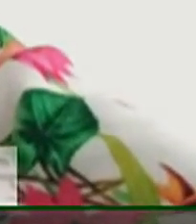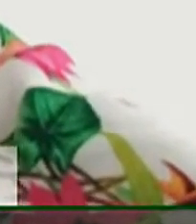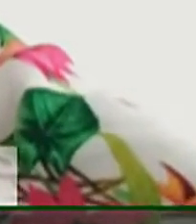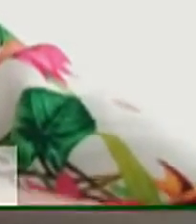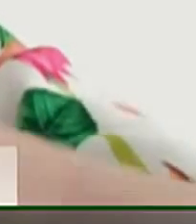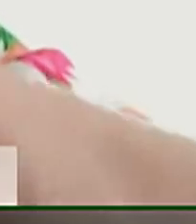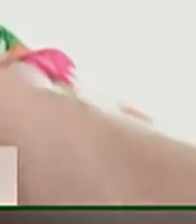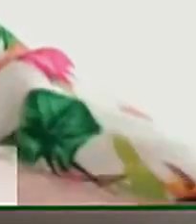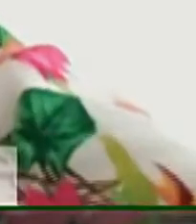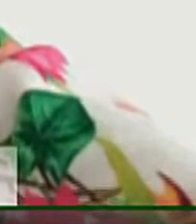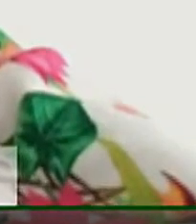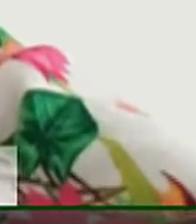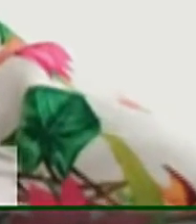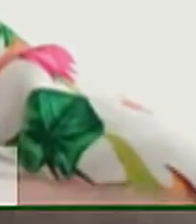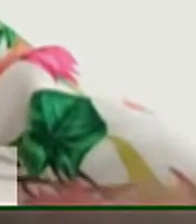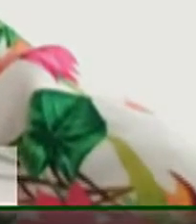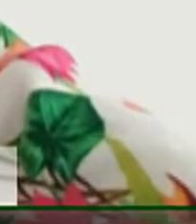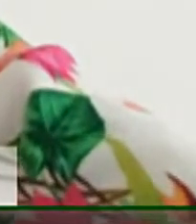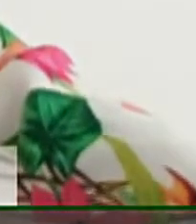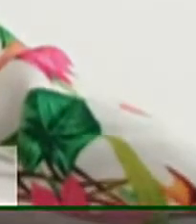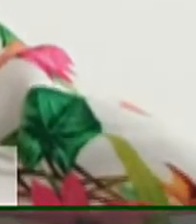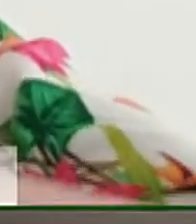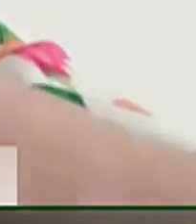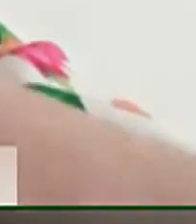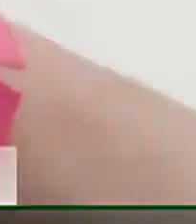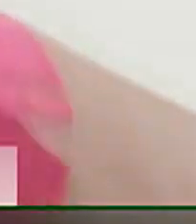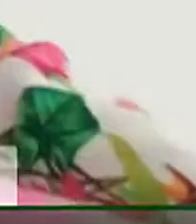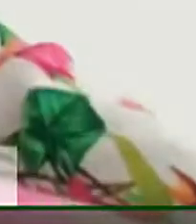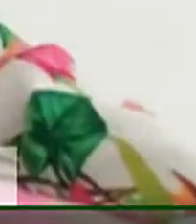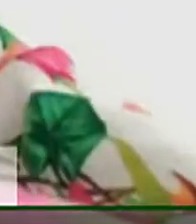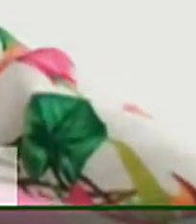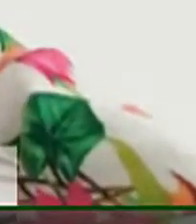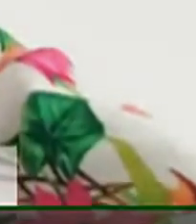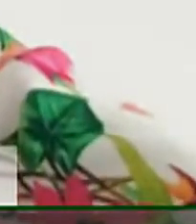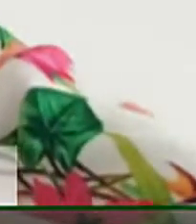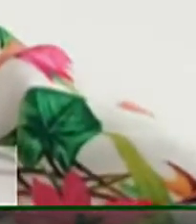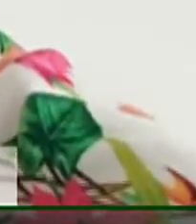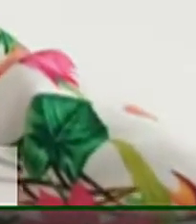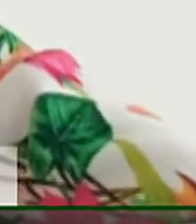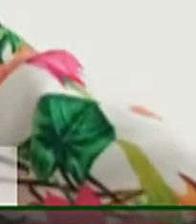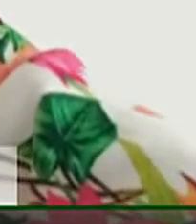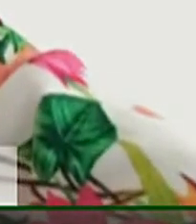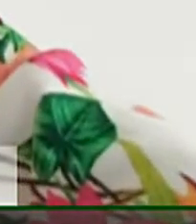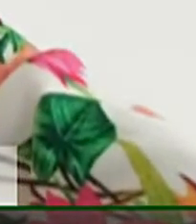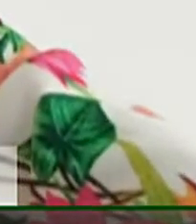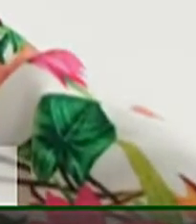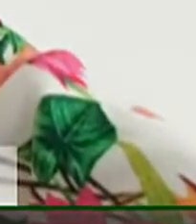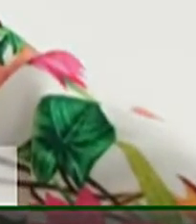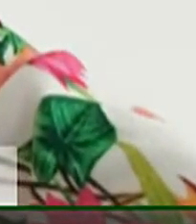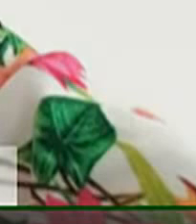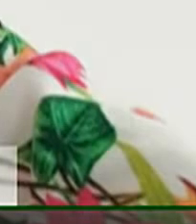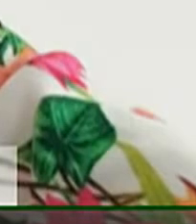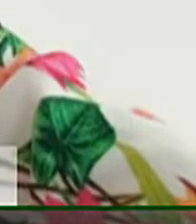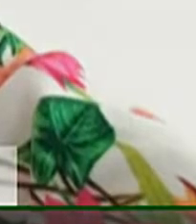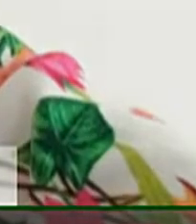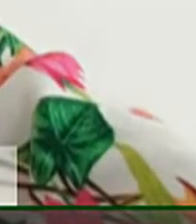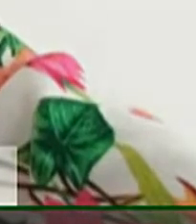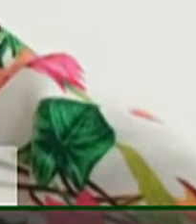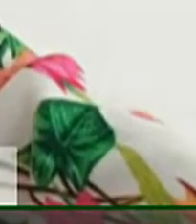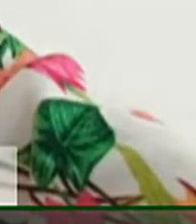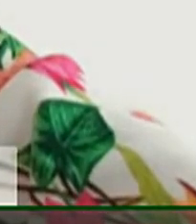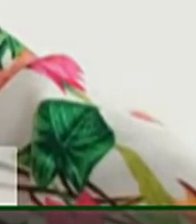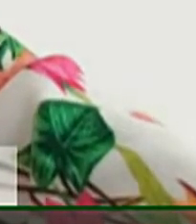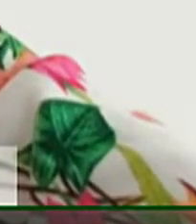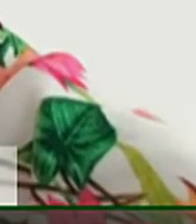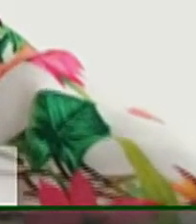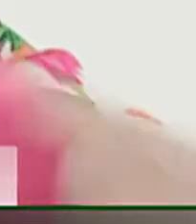produção. Produção muito de frutas, propriedades bem organizadas. Então, o Estado poderia agilizar